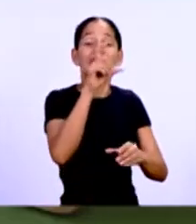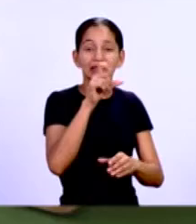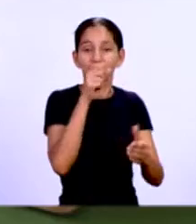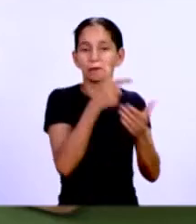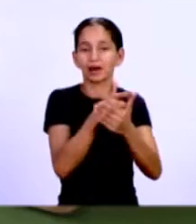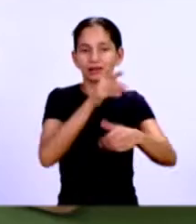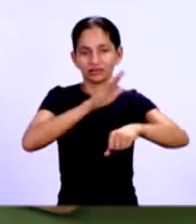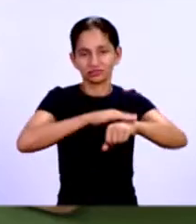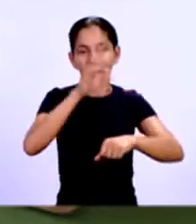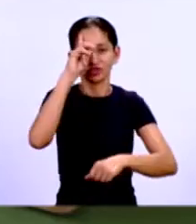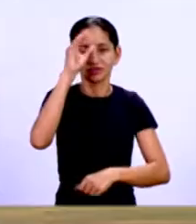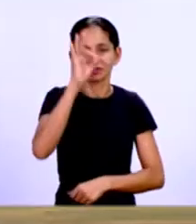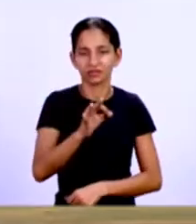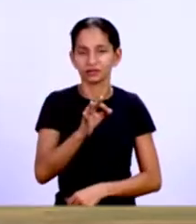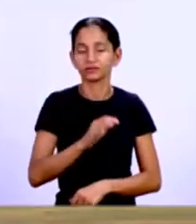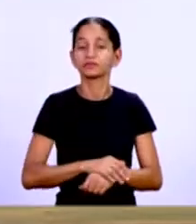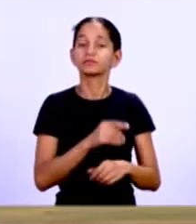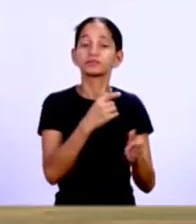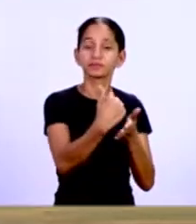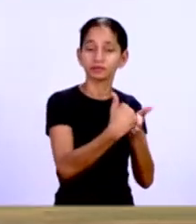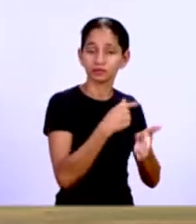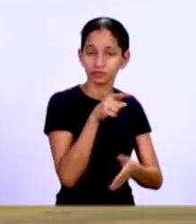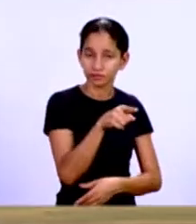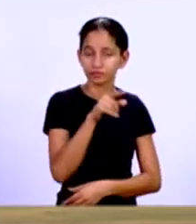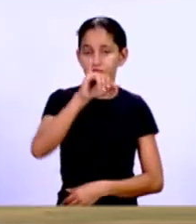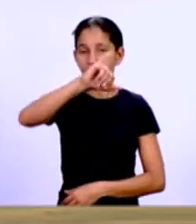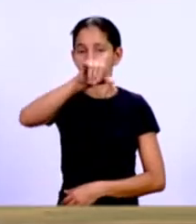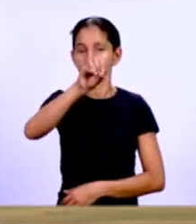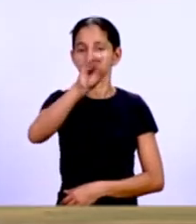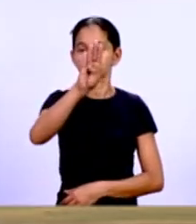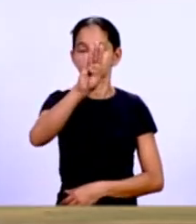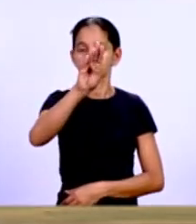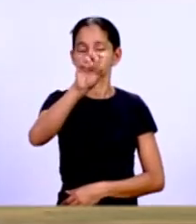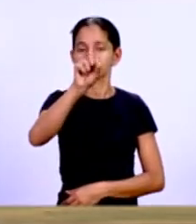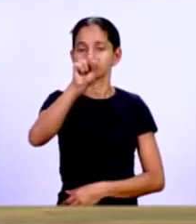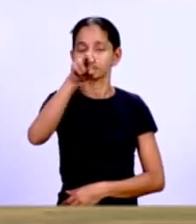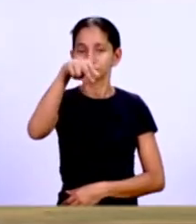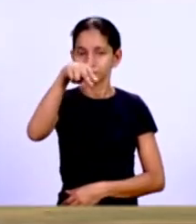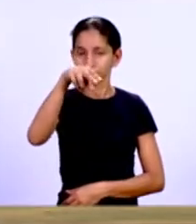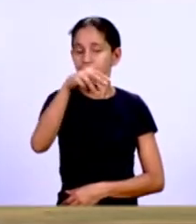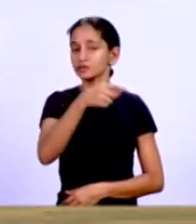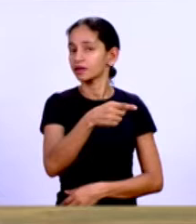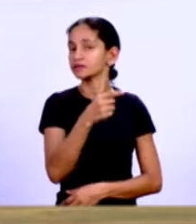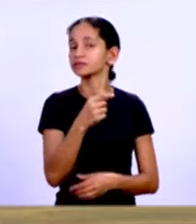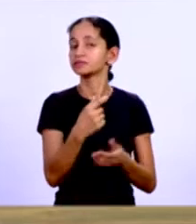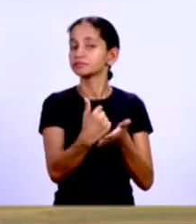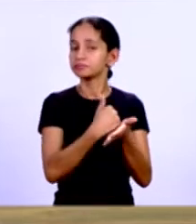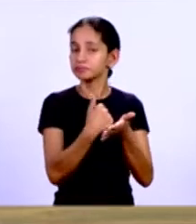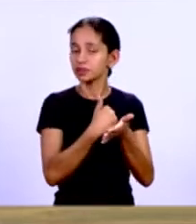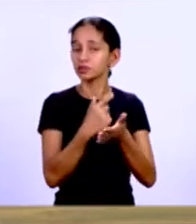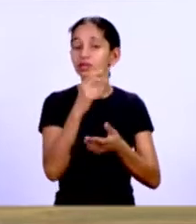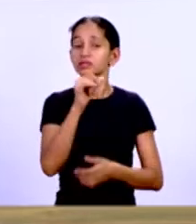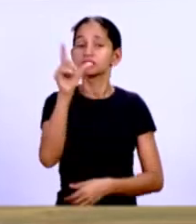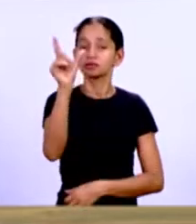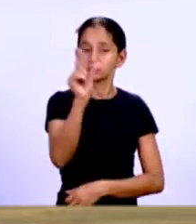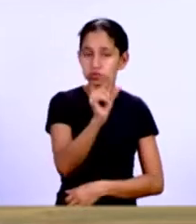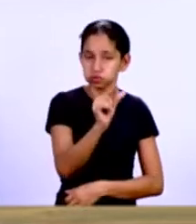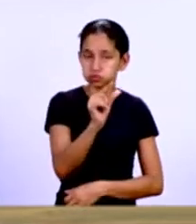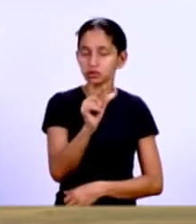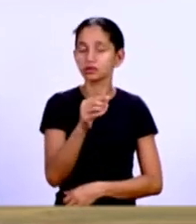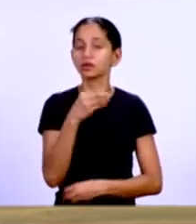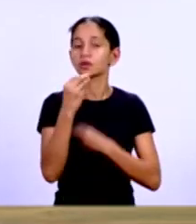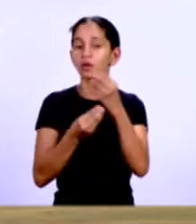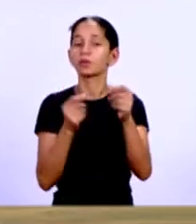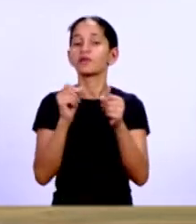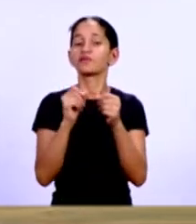professora. E nós temos uma pergunta aqui do Jobson. Ele pergunta se a amortização da dívida seria uma